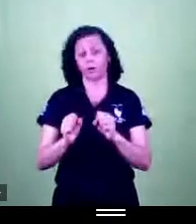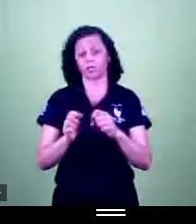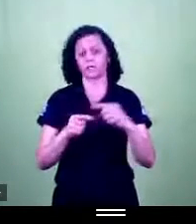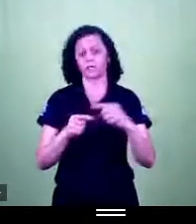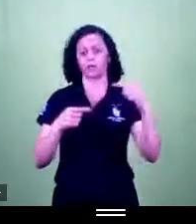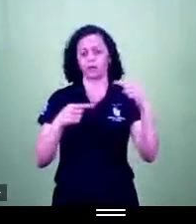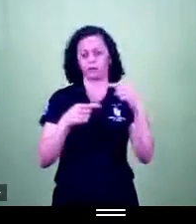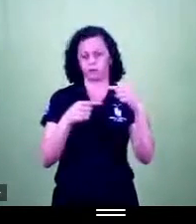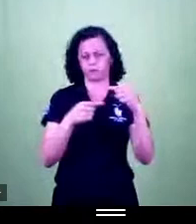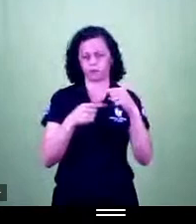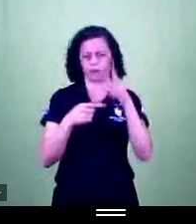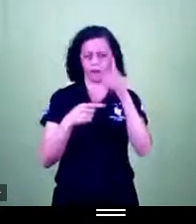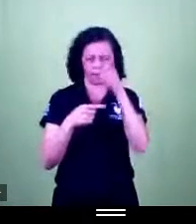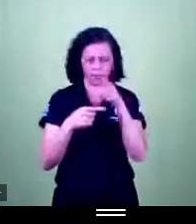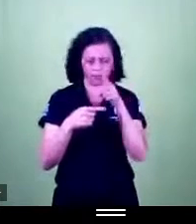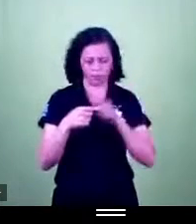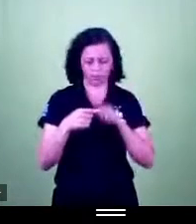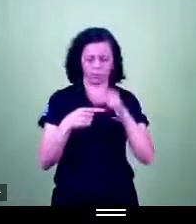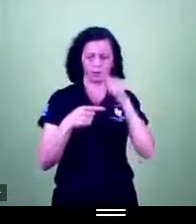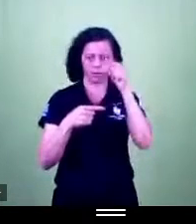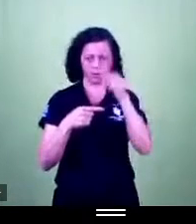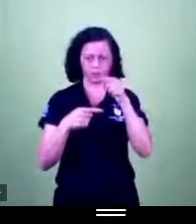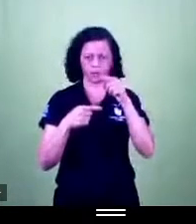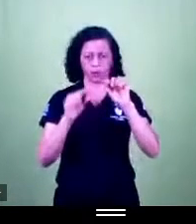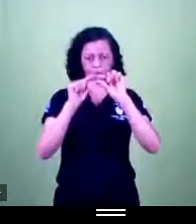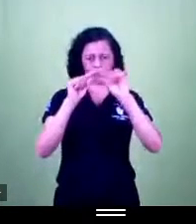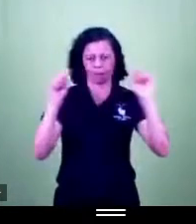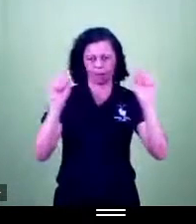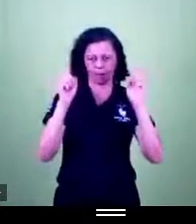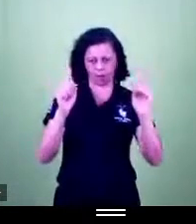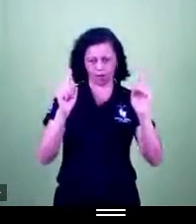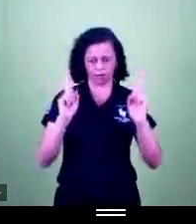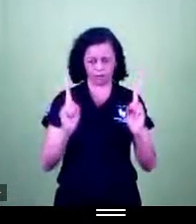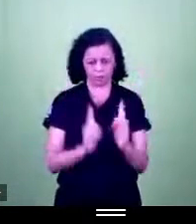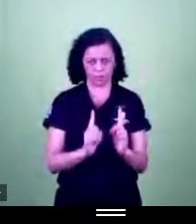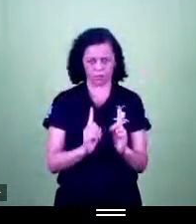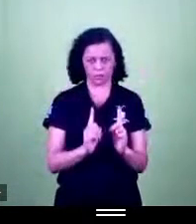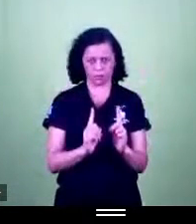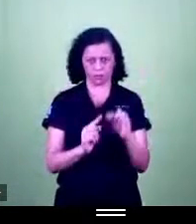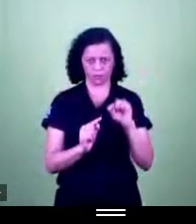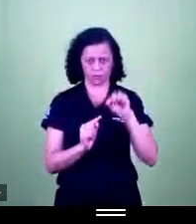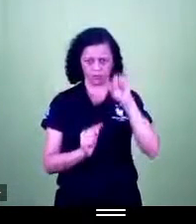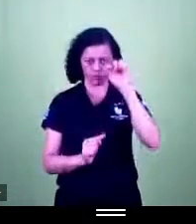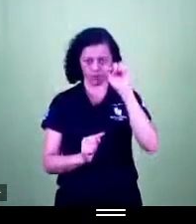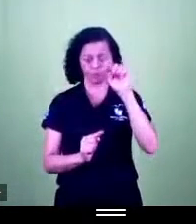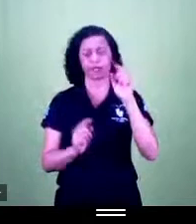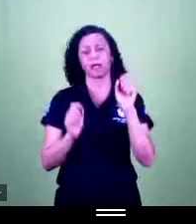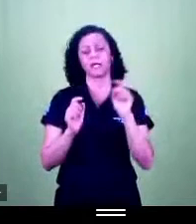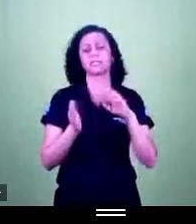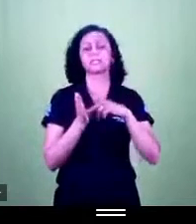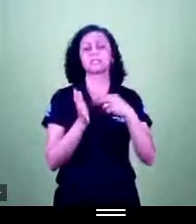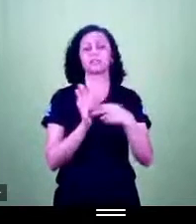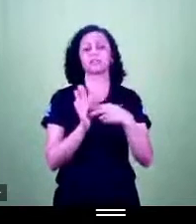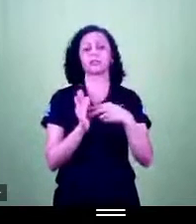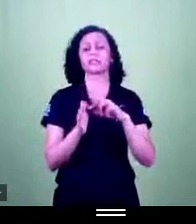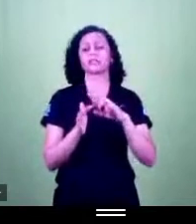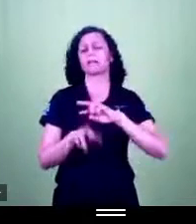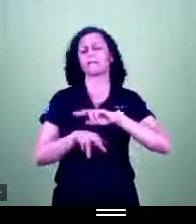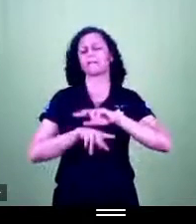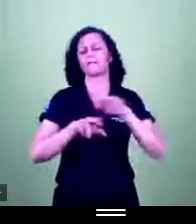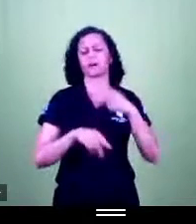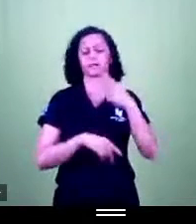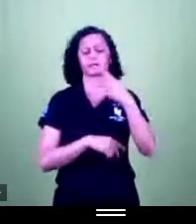posso ter vários, uma barra grande e uma menor, uma barra grande e uma menor, significando que eu tenho ali várias pilhas em série. Né?